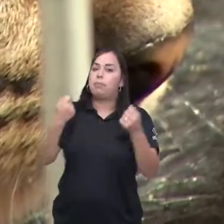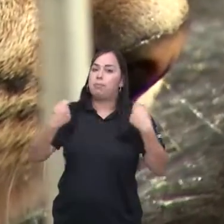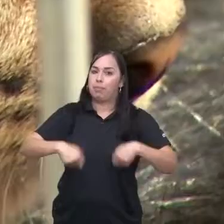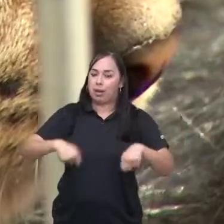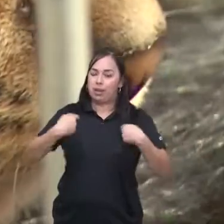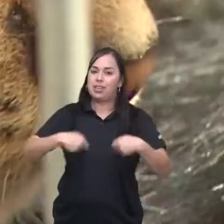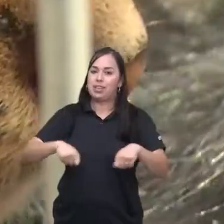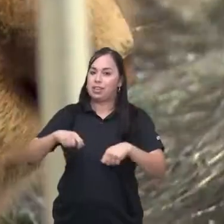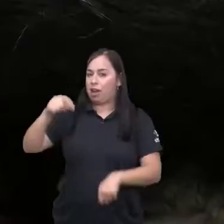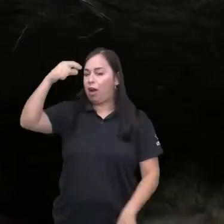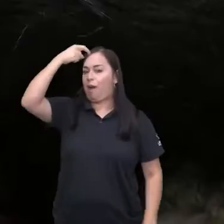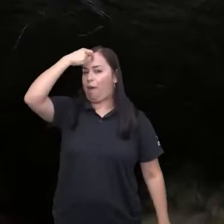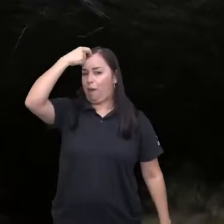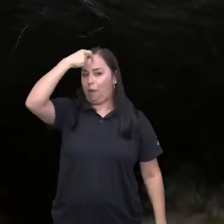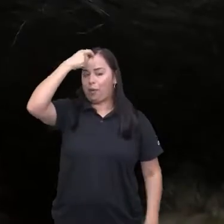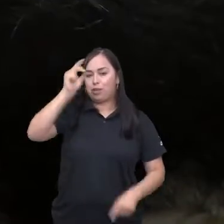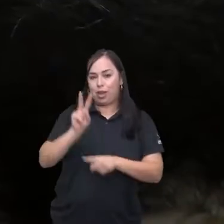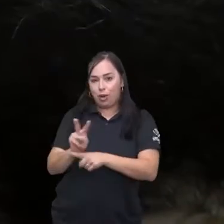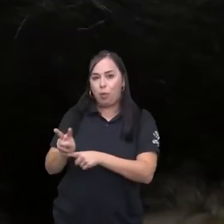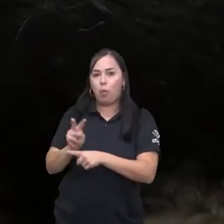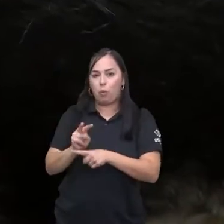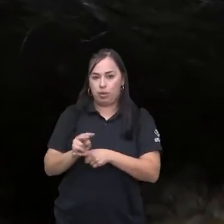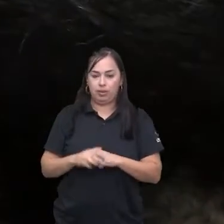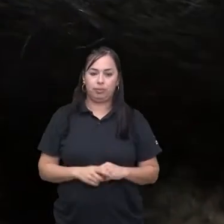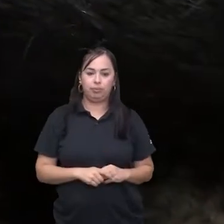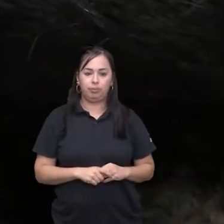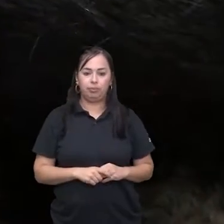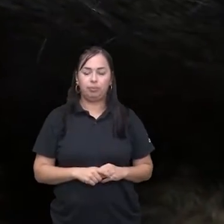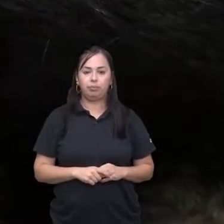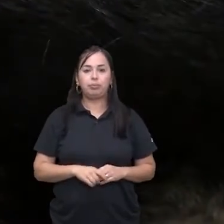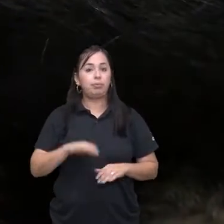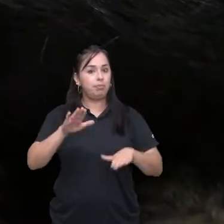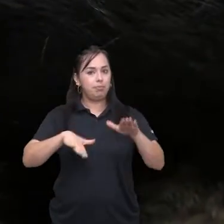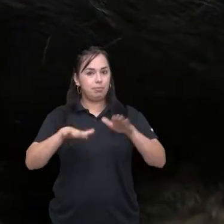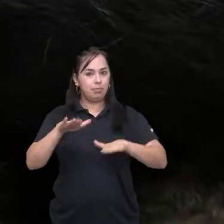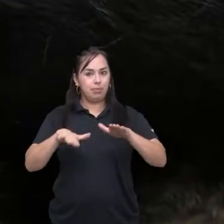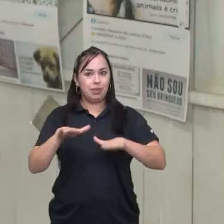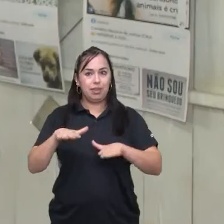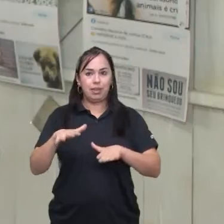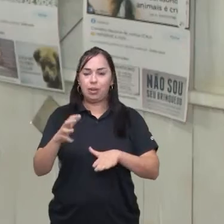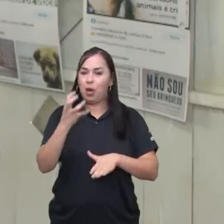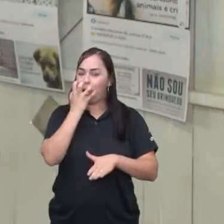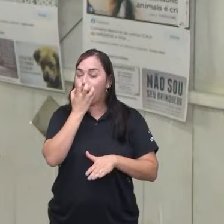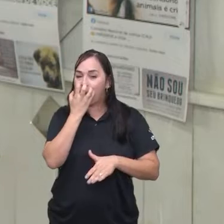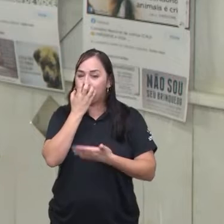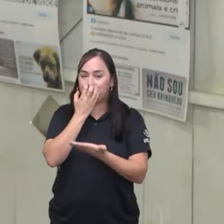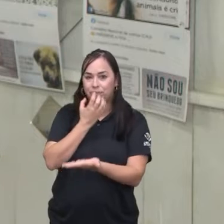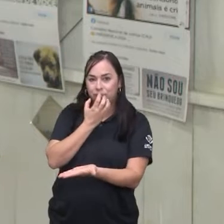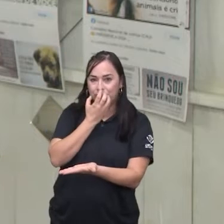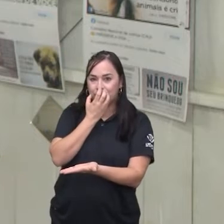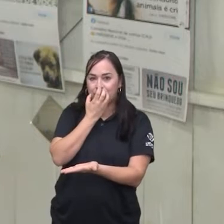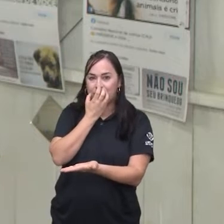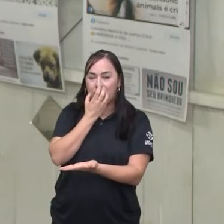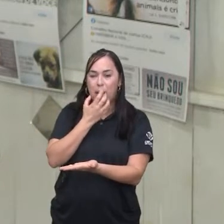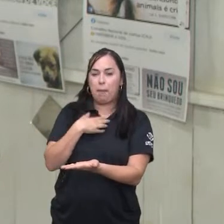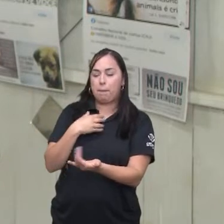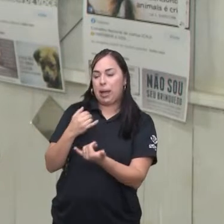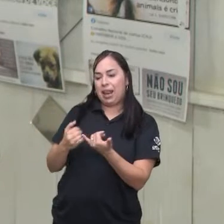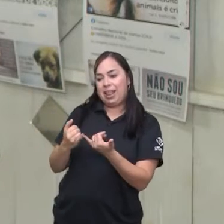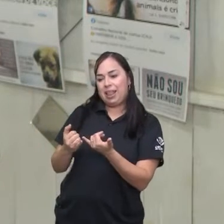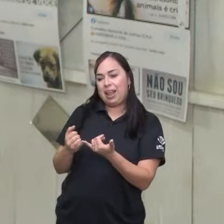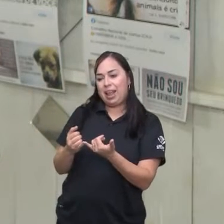comprar um animal de estimação, é preciso ter a consciência dos cuidados necessários. Em alguns casos, o animal é